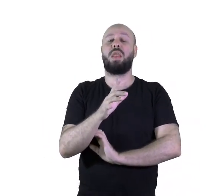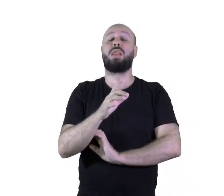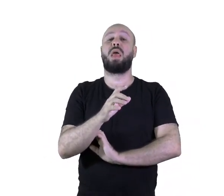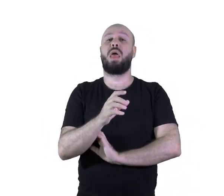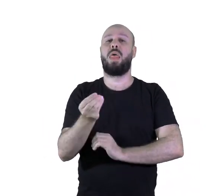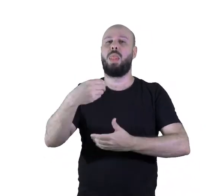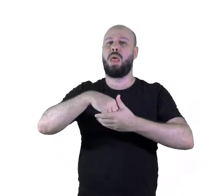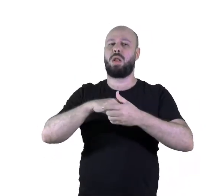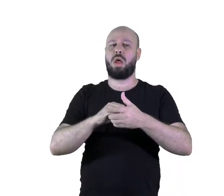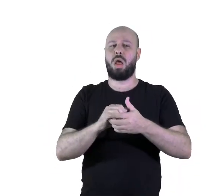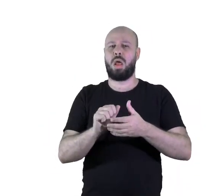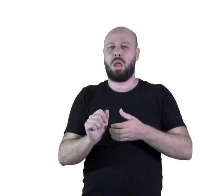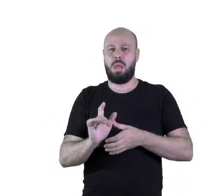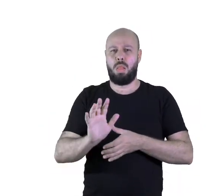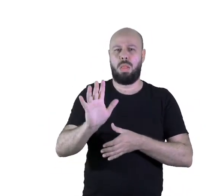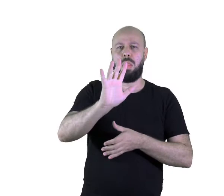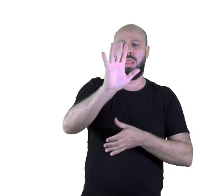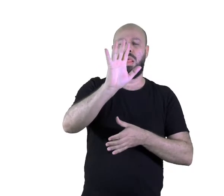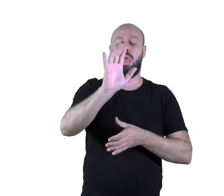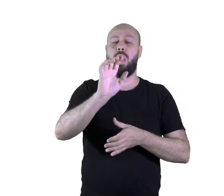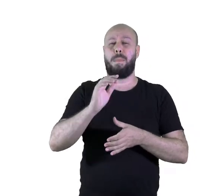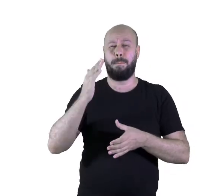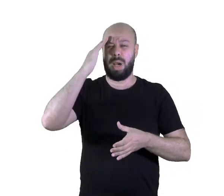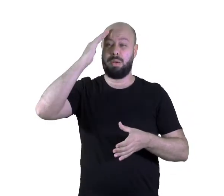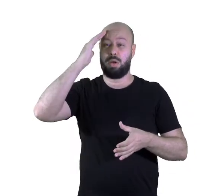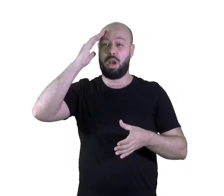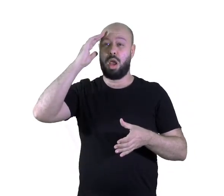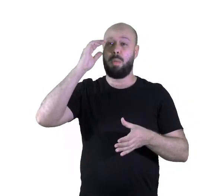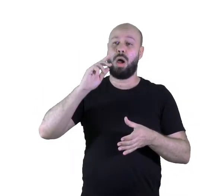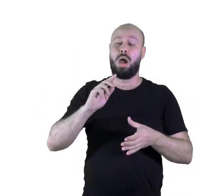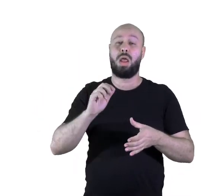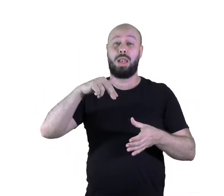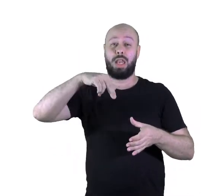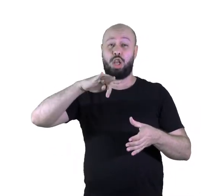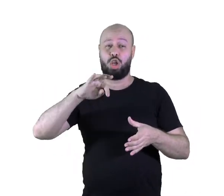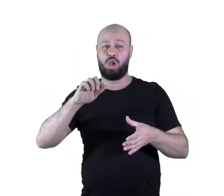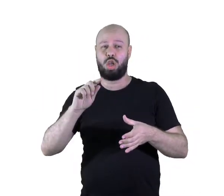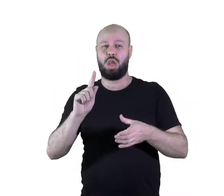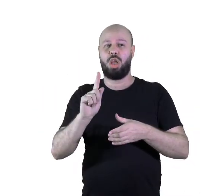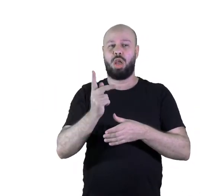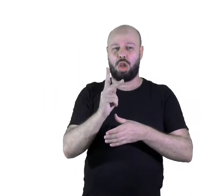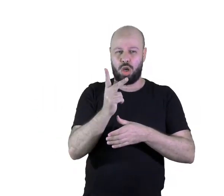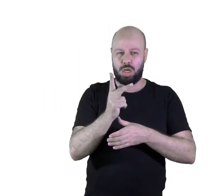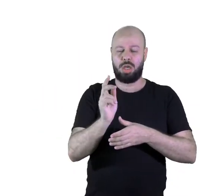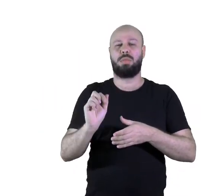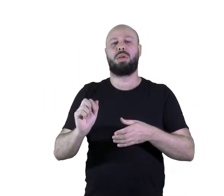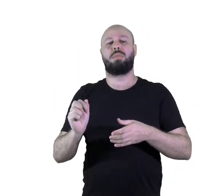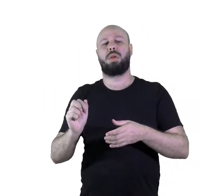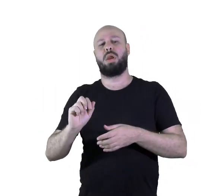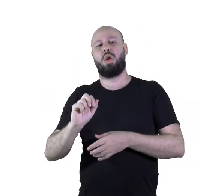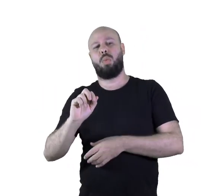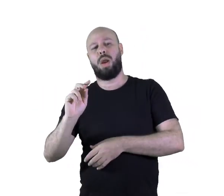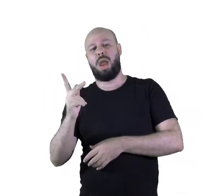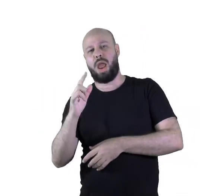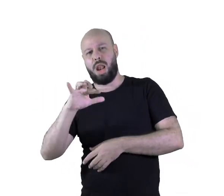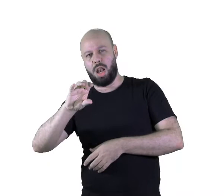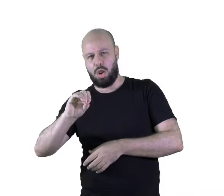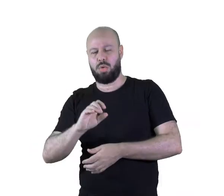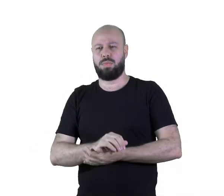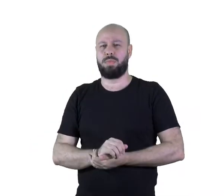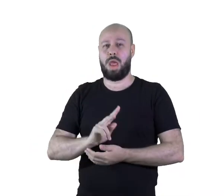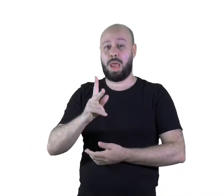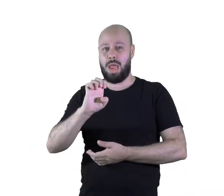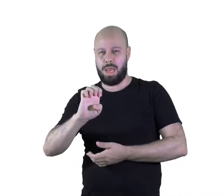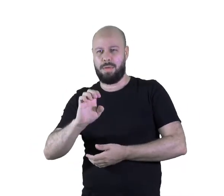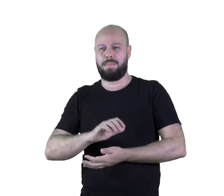gases, principalmente o hidrogênio e o hélio. O hidrogênio a gente viu que é uma das substâncias que formam a